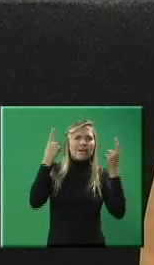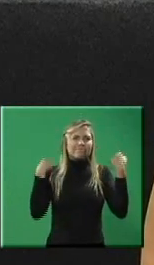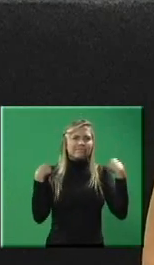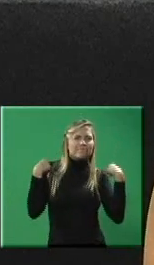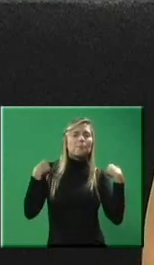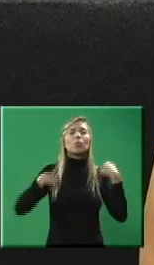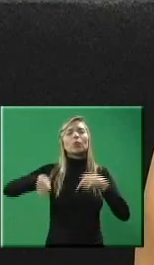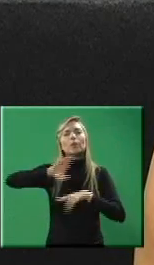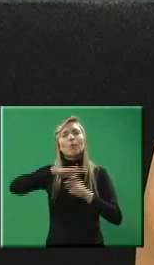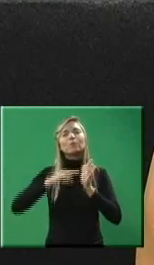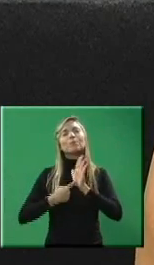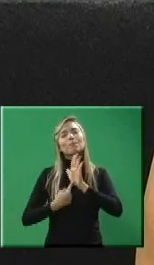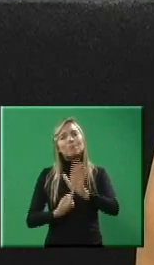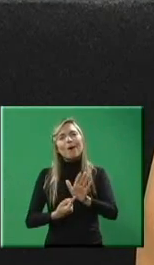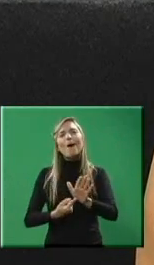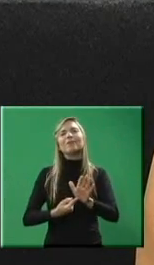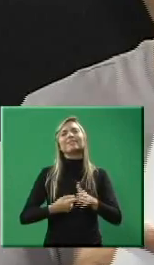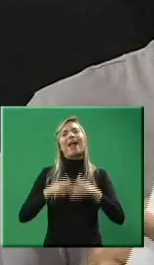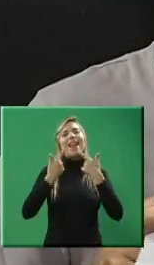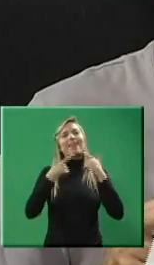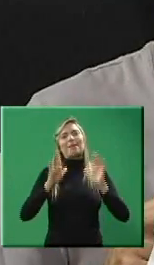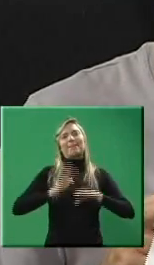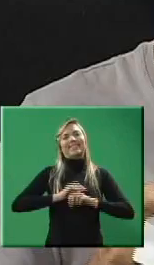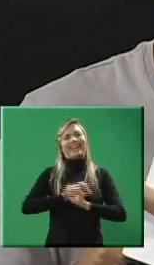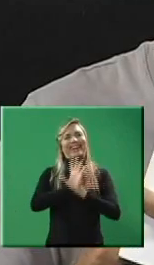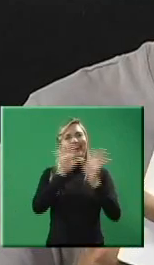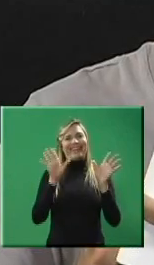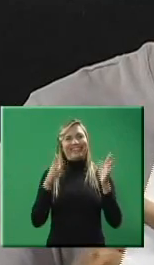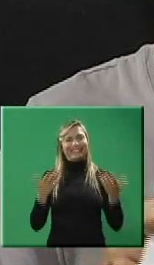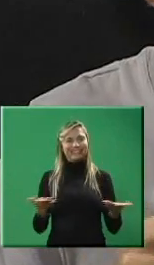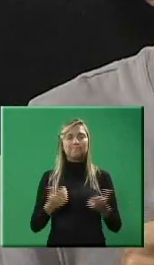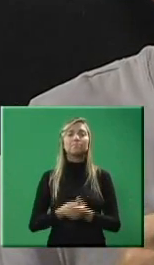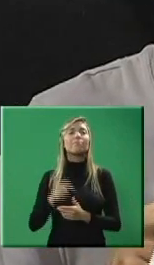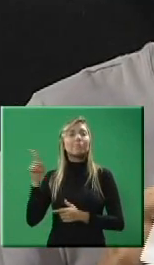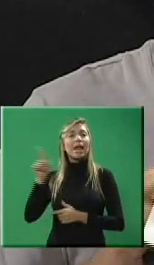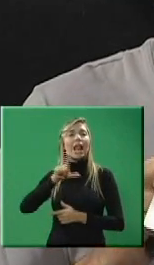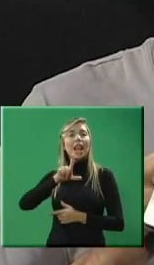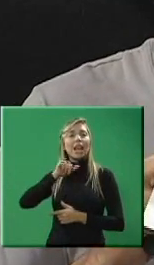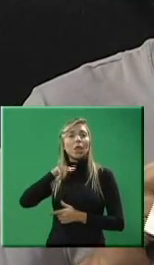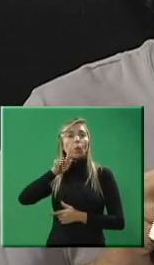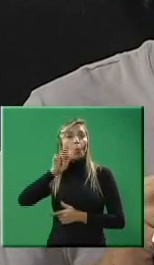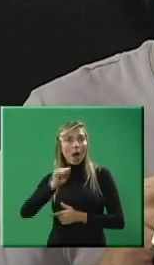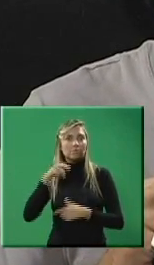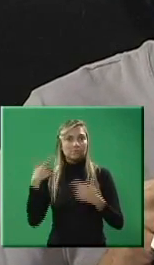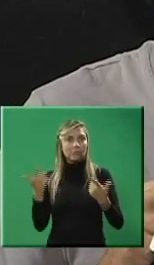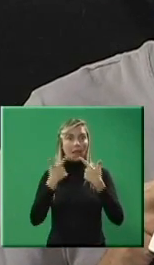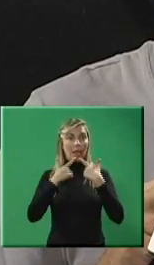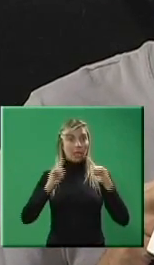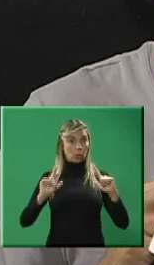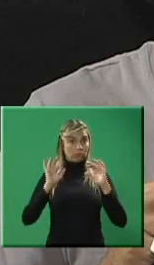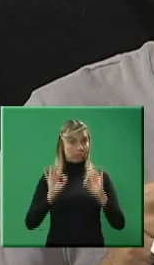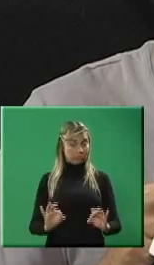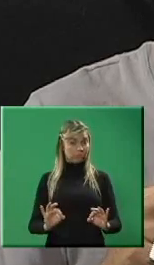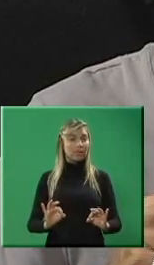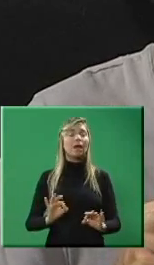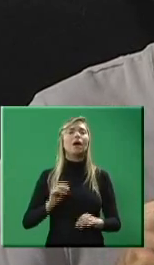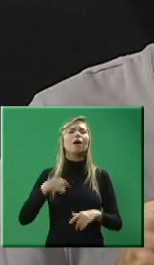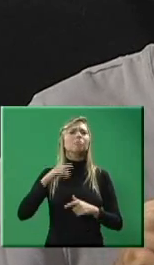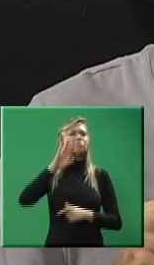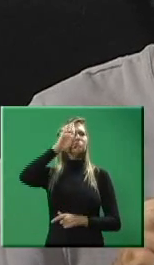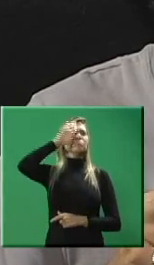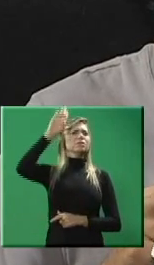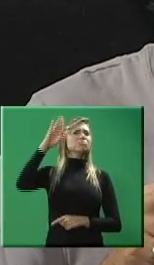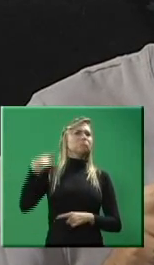vão tornar essa língua mais clara. A Libras, essa língua, significa algo muito